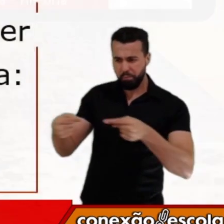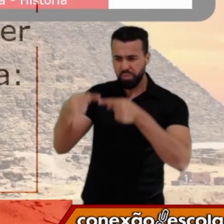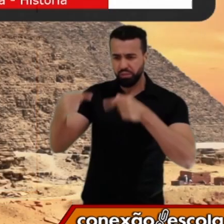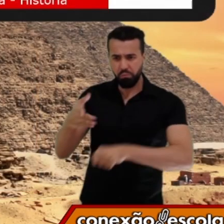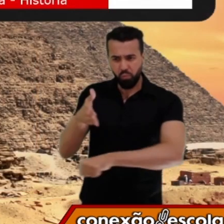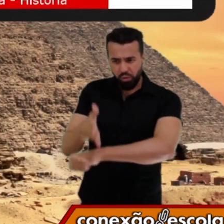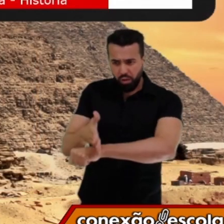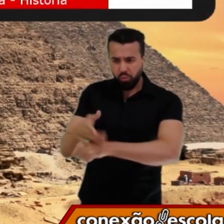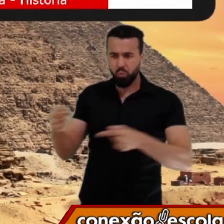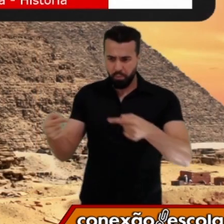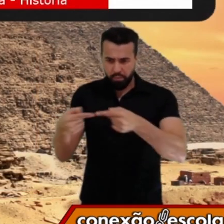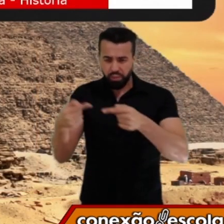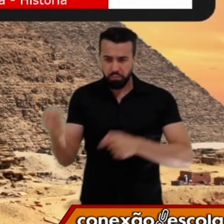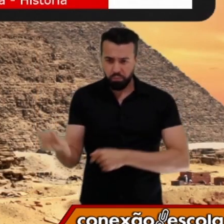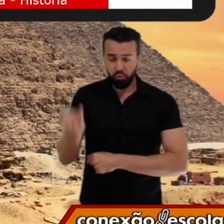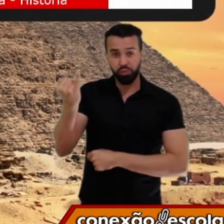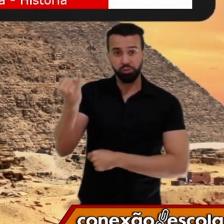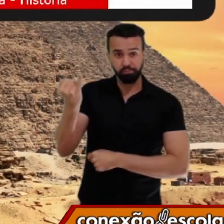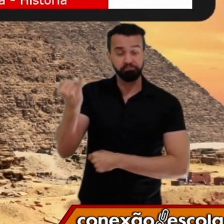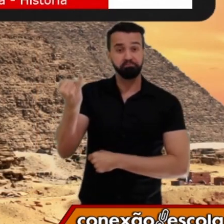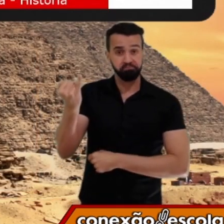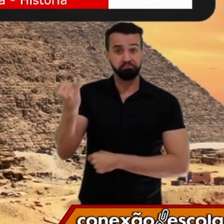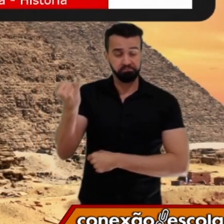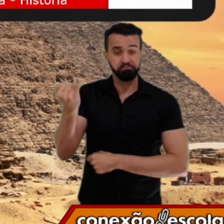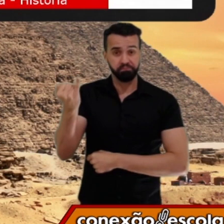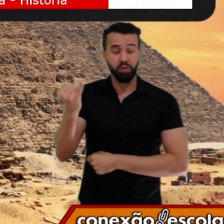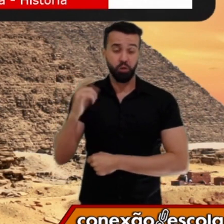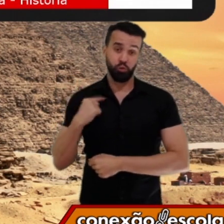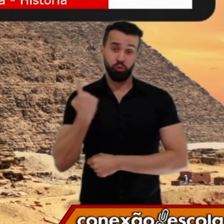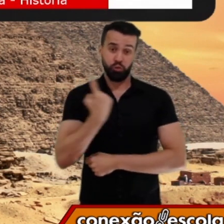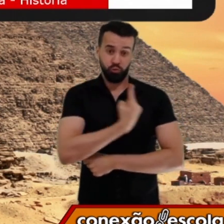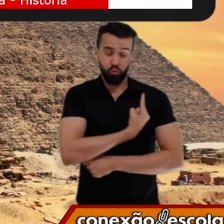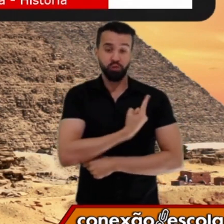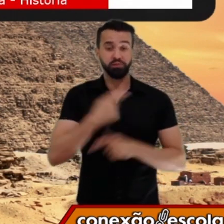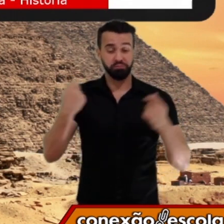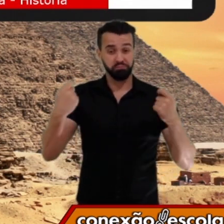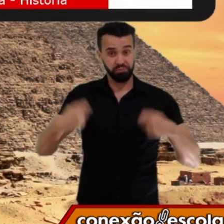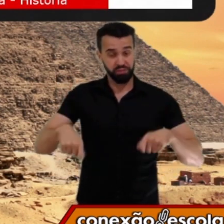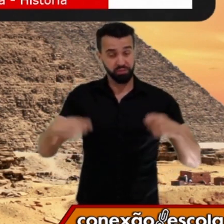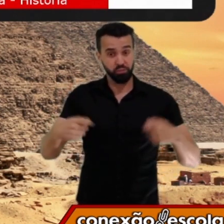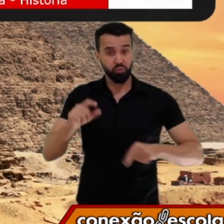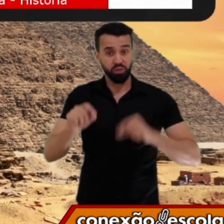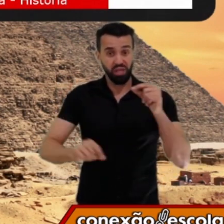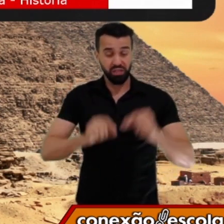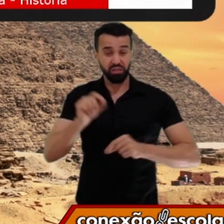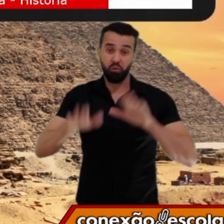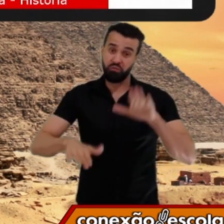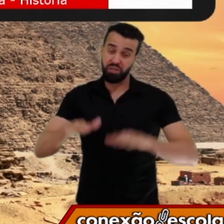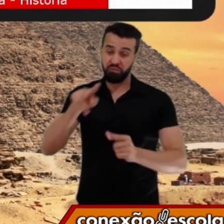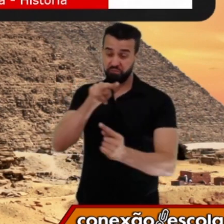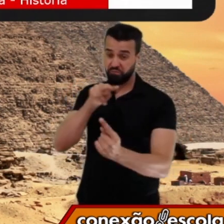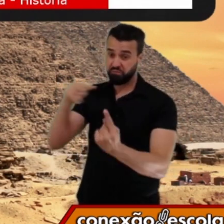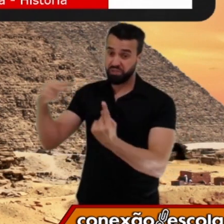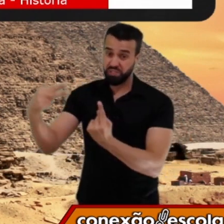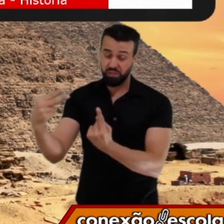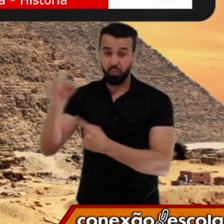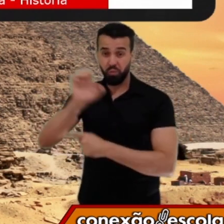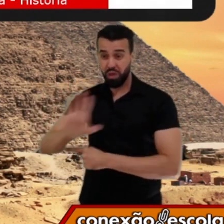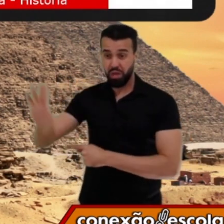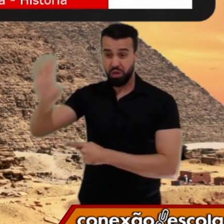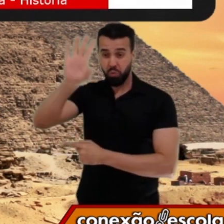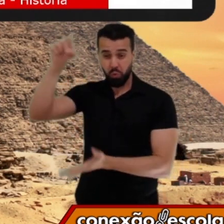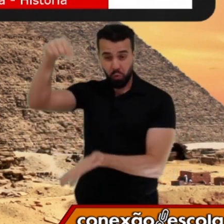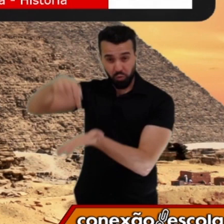como importante. Caso contrário, nós também cairemos nessa visão eurocêntrica de mundo e no